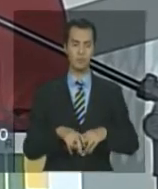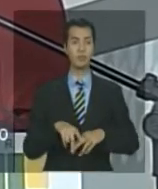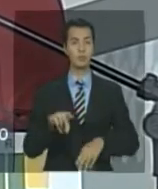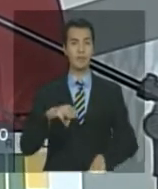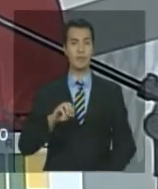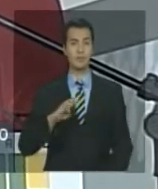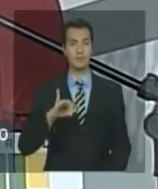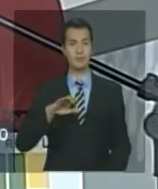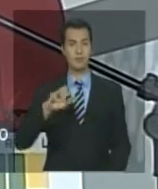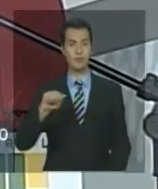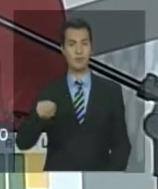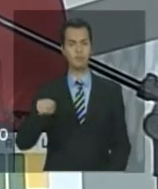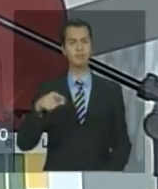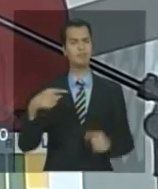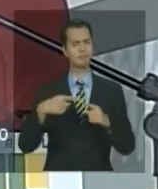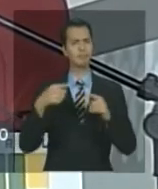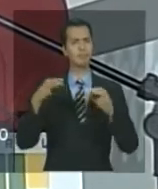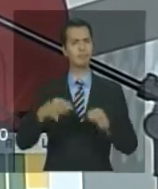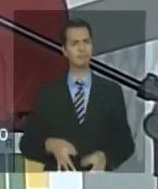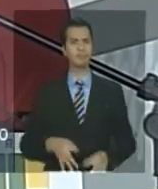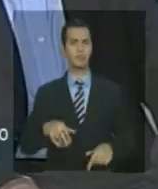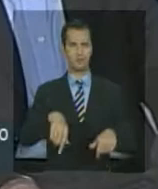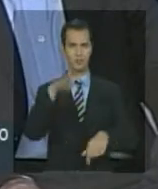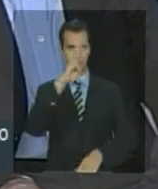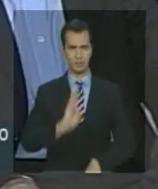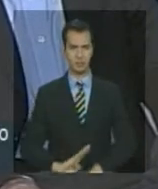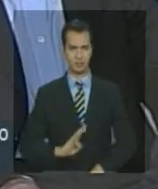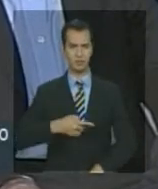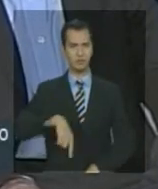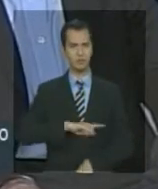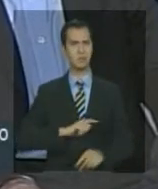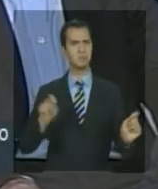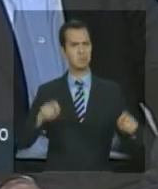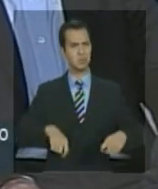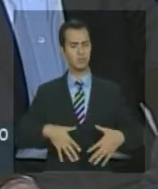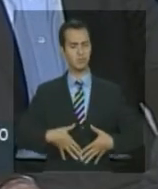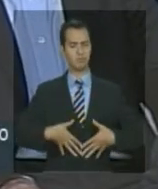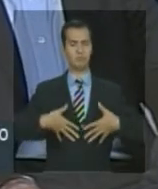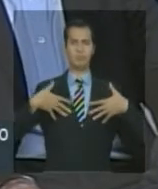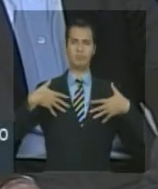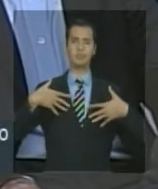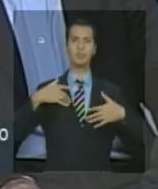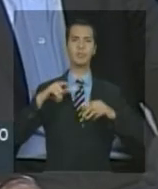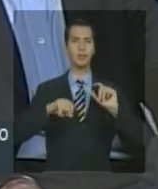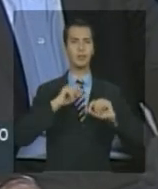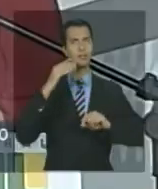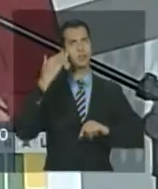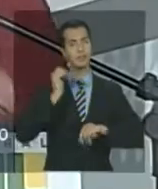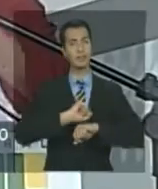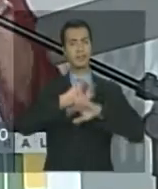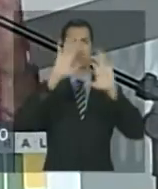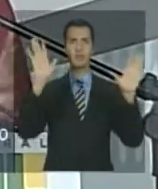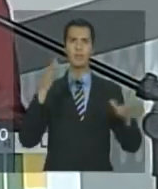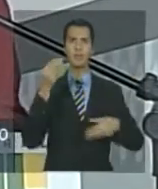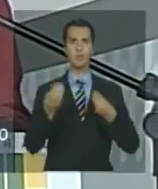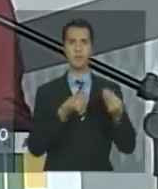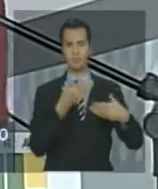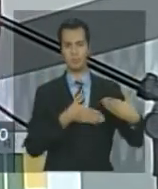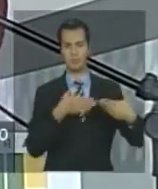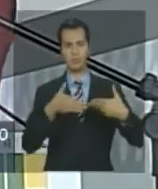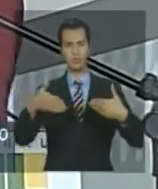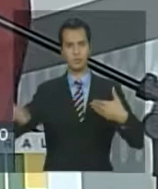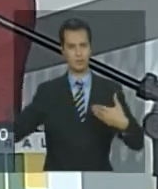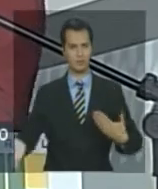razão. Nós, de fato, no Brasil, podemos nos orgulhar de entender esse processo. Tem muito